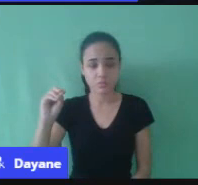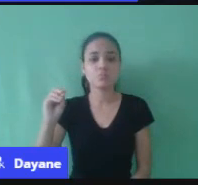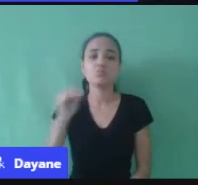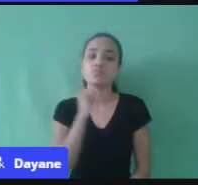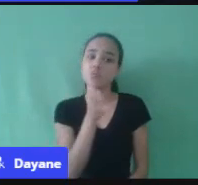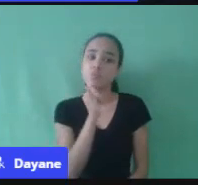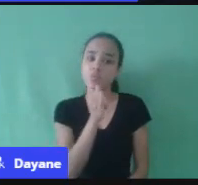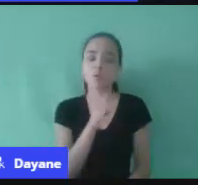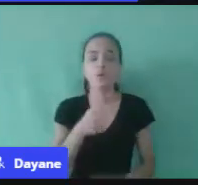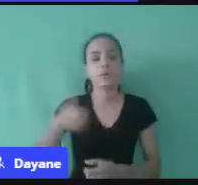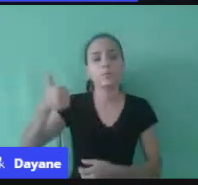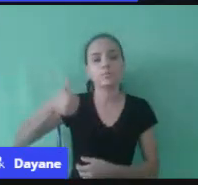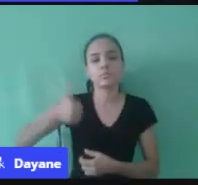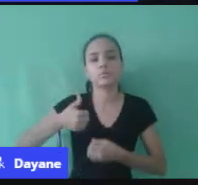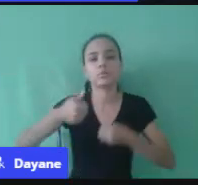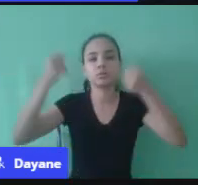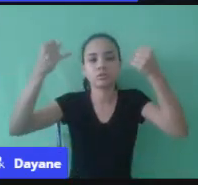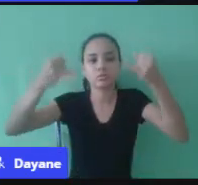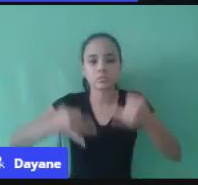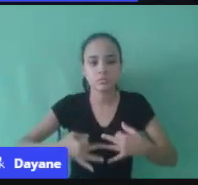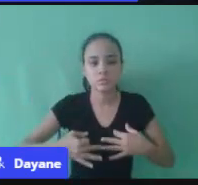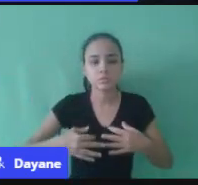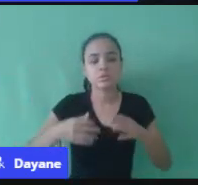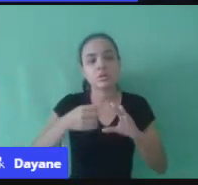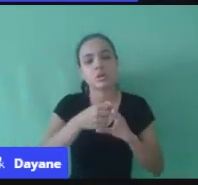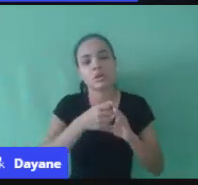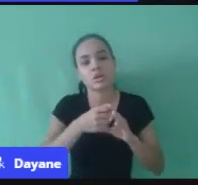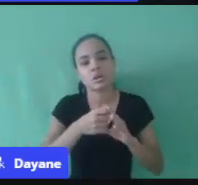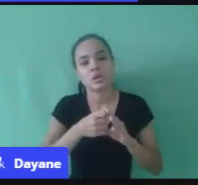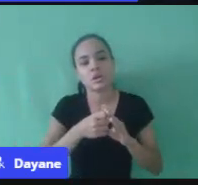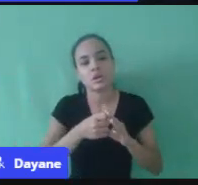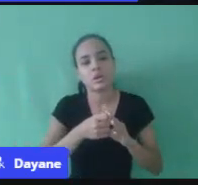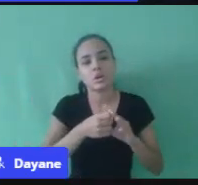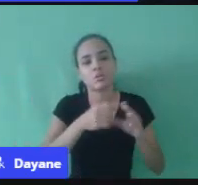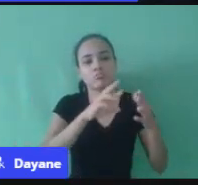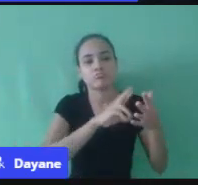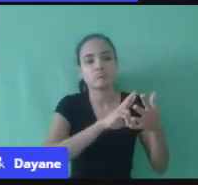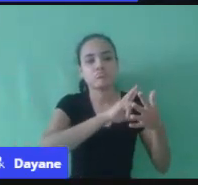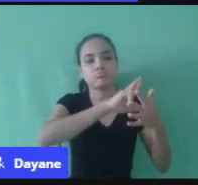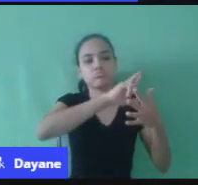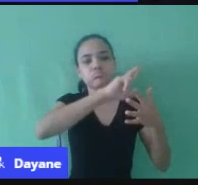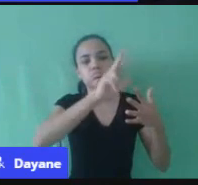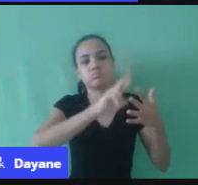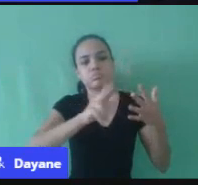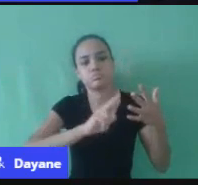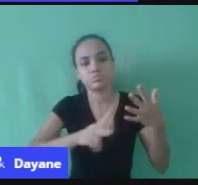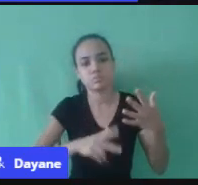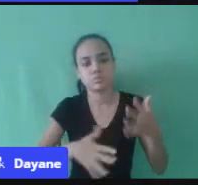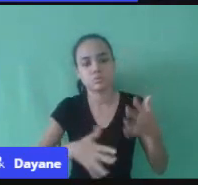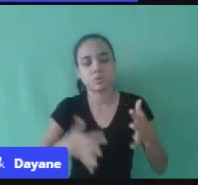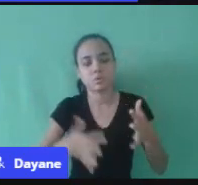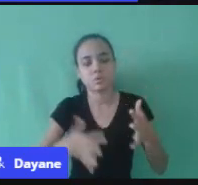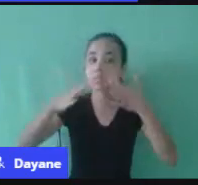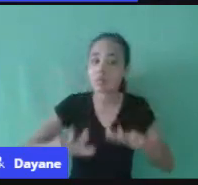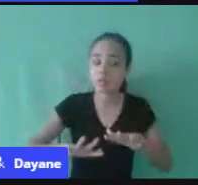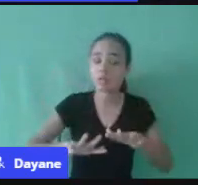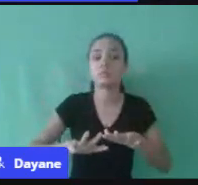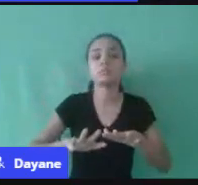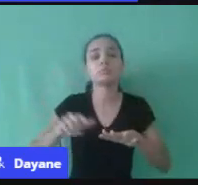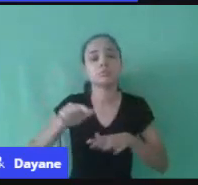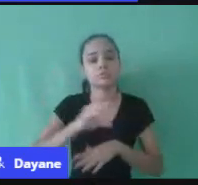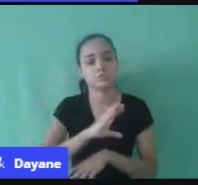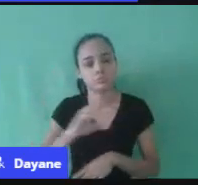né? Porque isso atrai, né? Campo Grande tem aspectos naturais maravilhosos, aliás, a